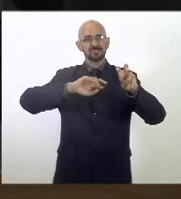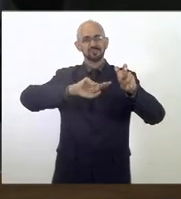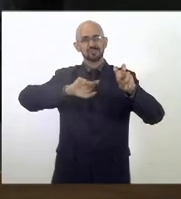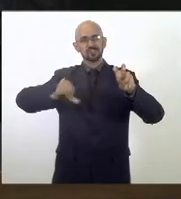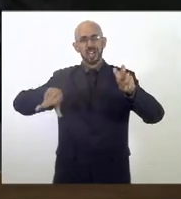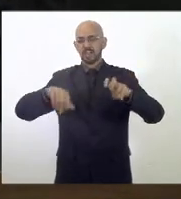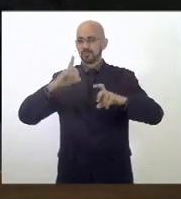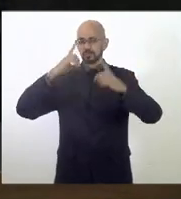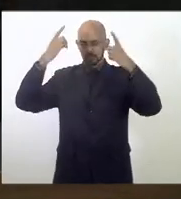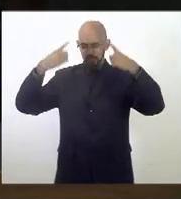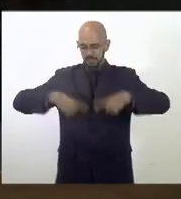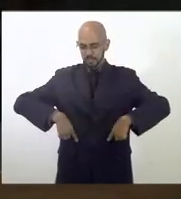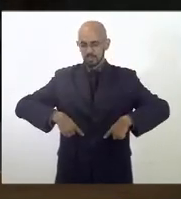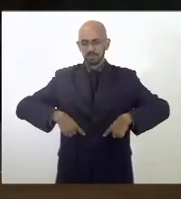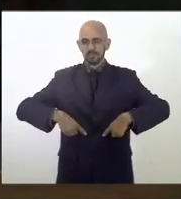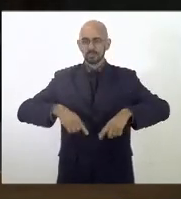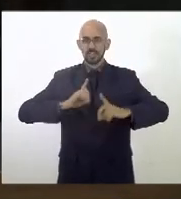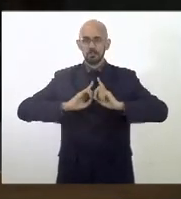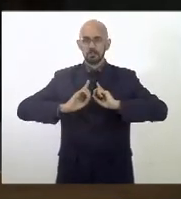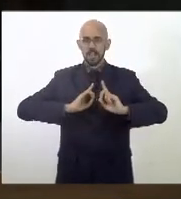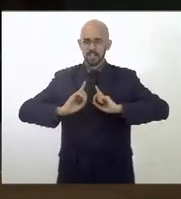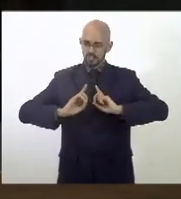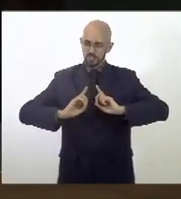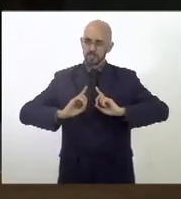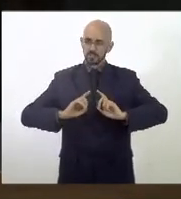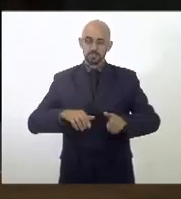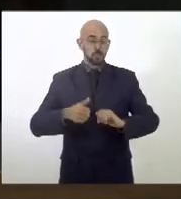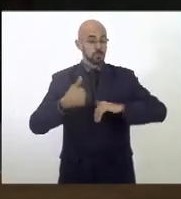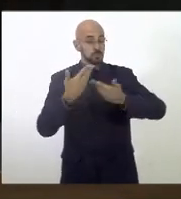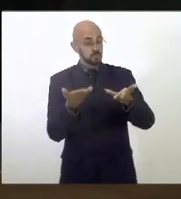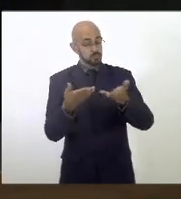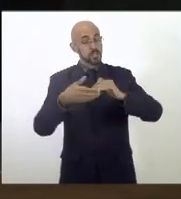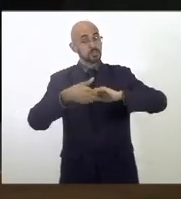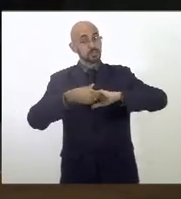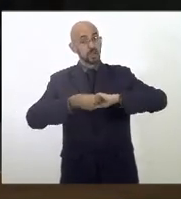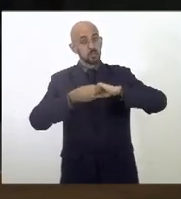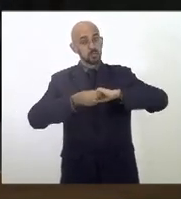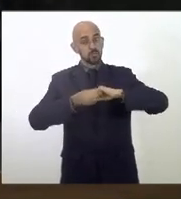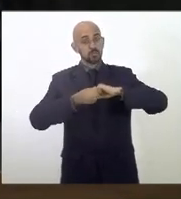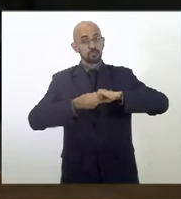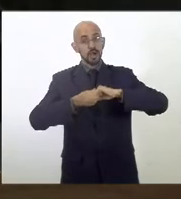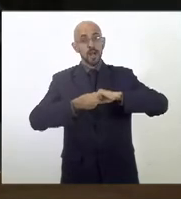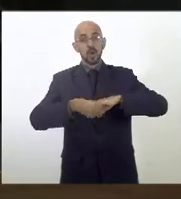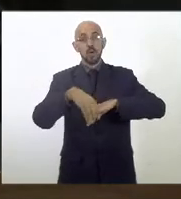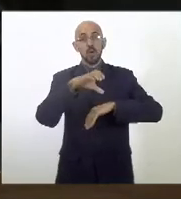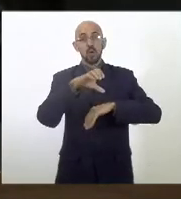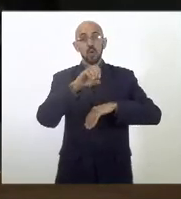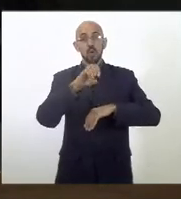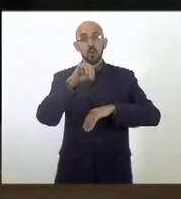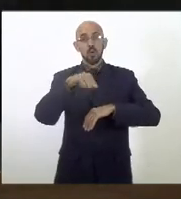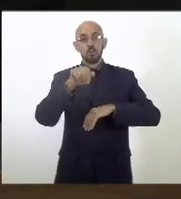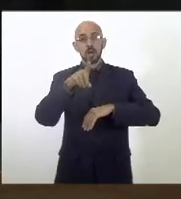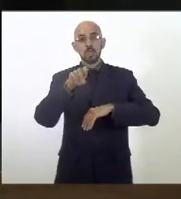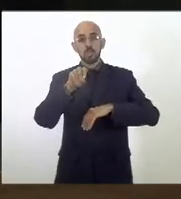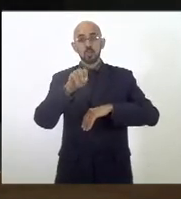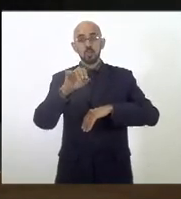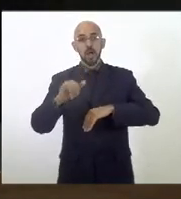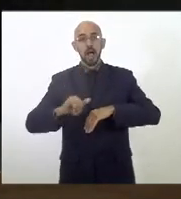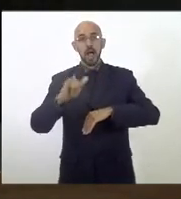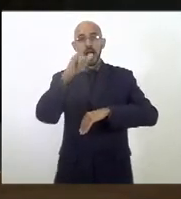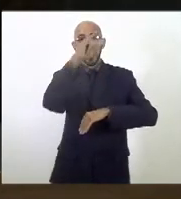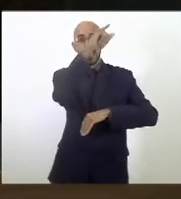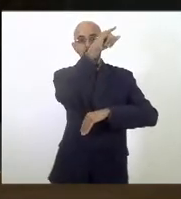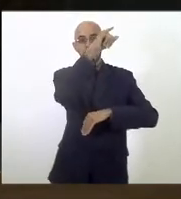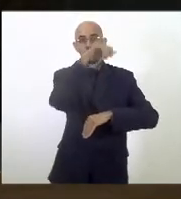e enfrentamentos. Saudar o comandante do Comando Aéreo do Leste, Luiz Guilherme Silveira de Medeiros,